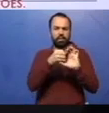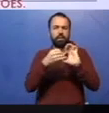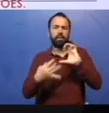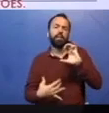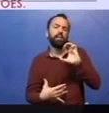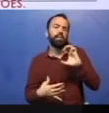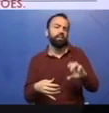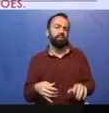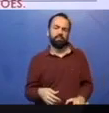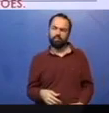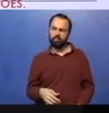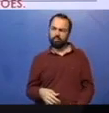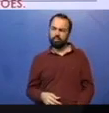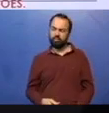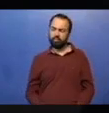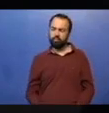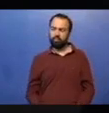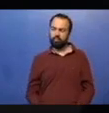legal.